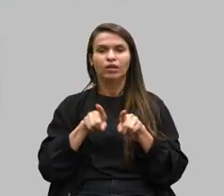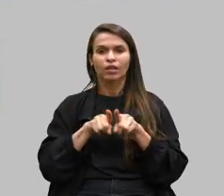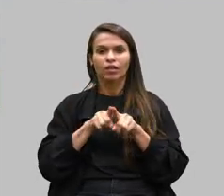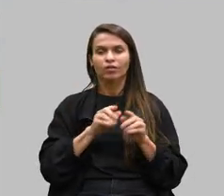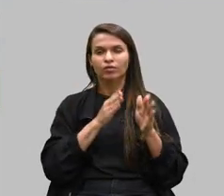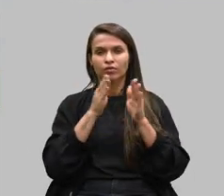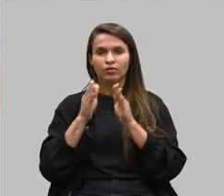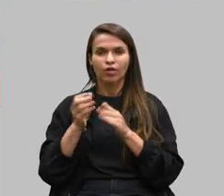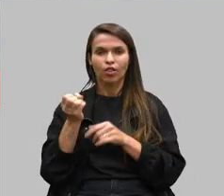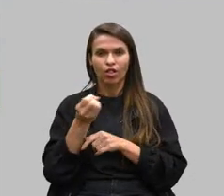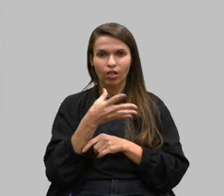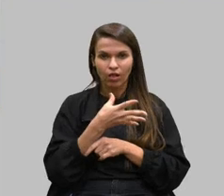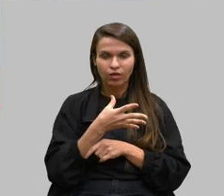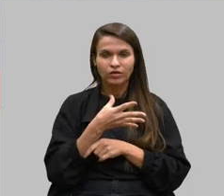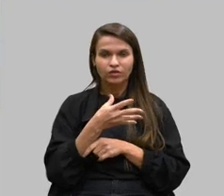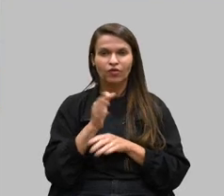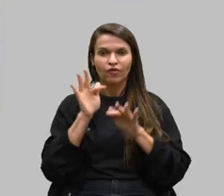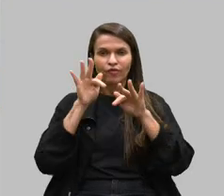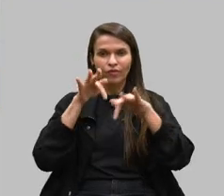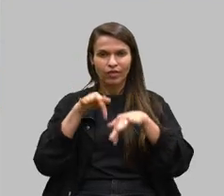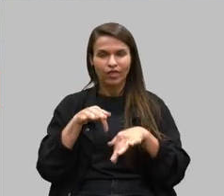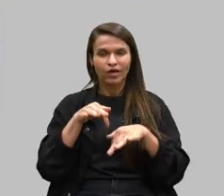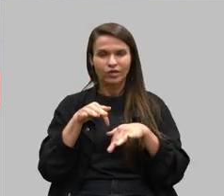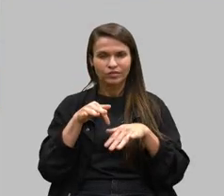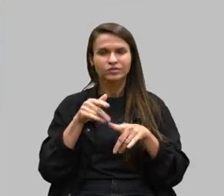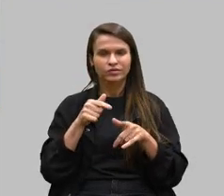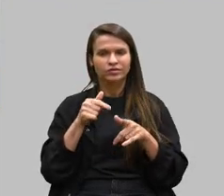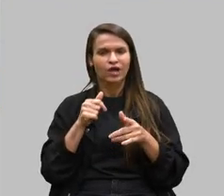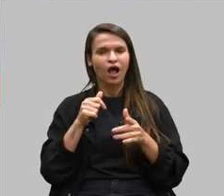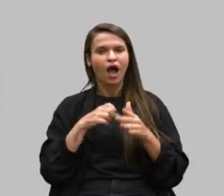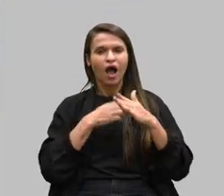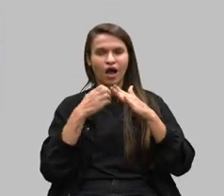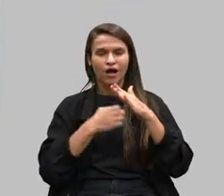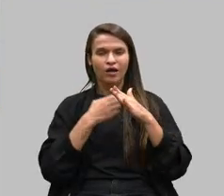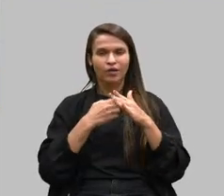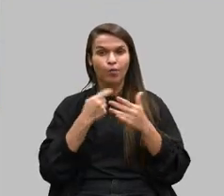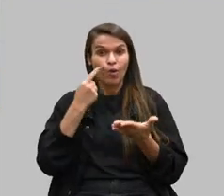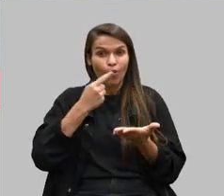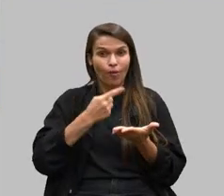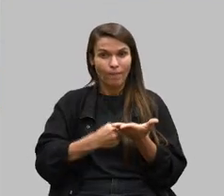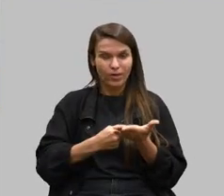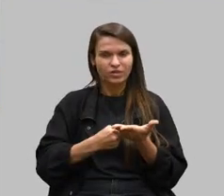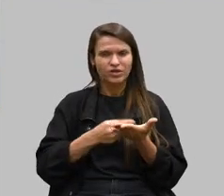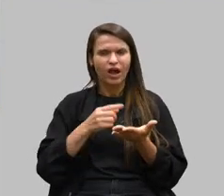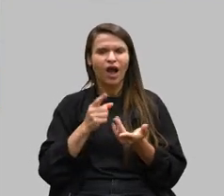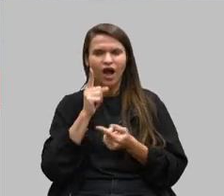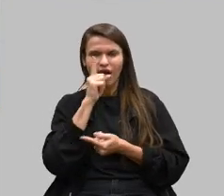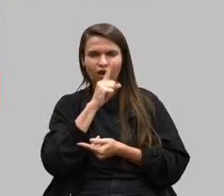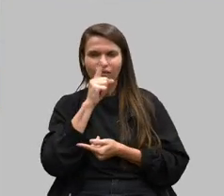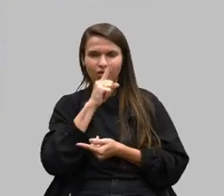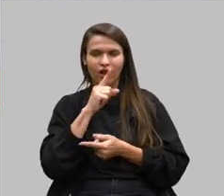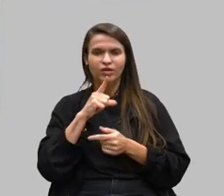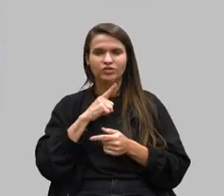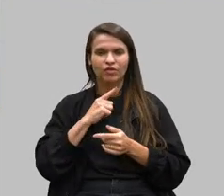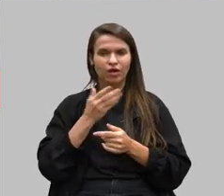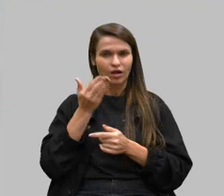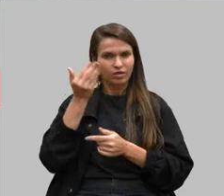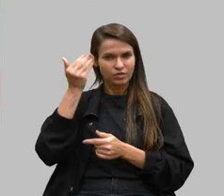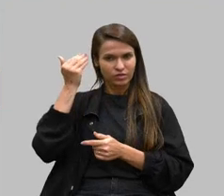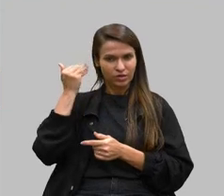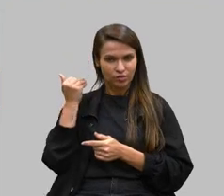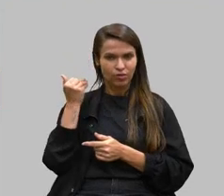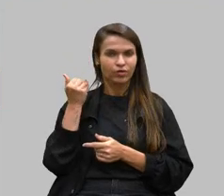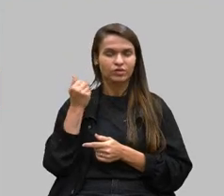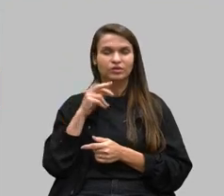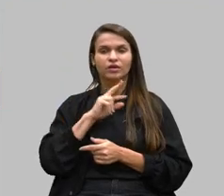tenho alegria de ser relator desse projeto na agência e tenho o meu compromisso correções ocorridas nas anteriores